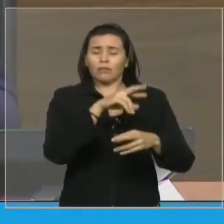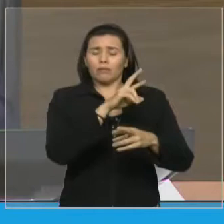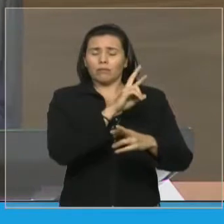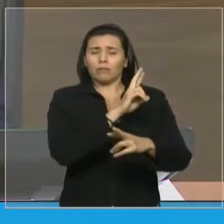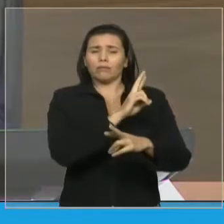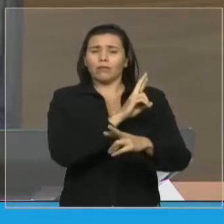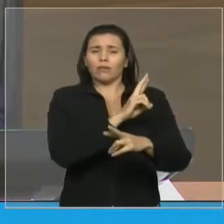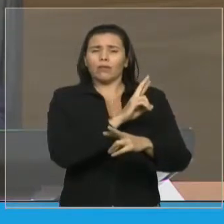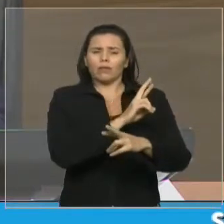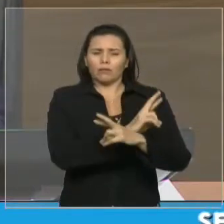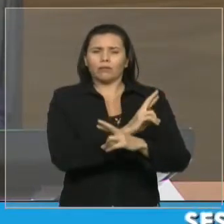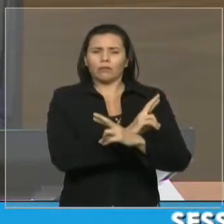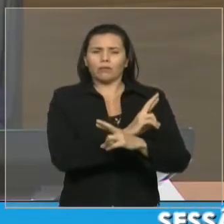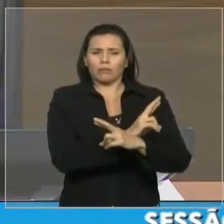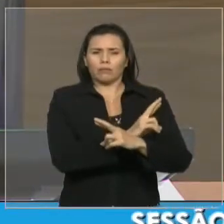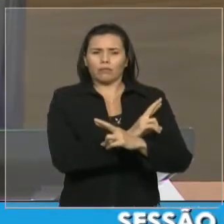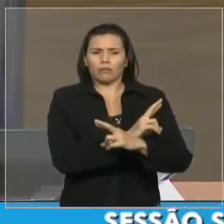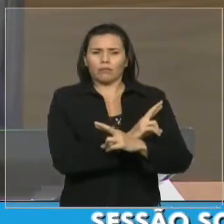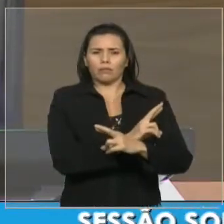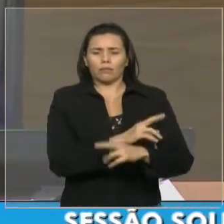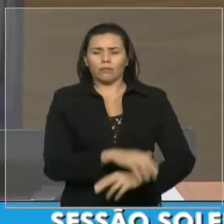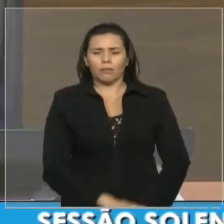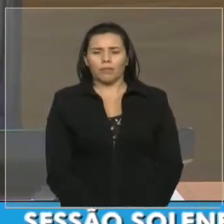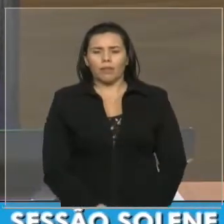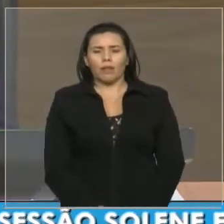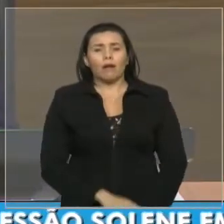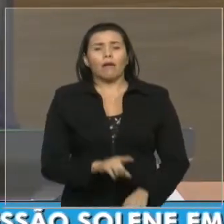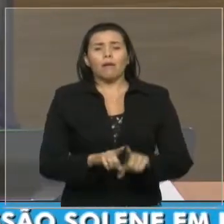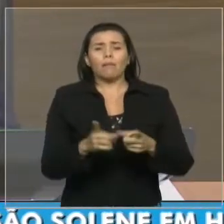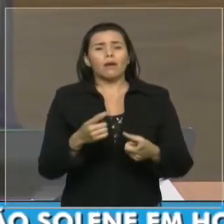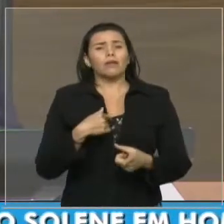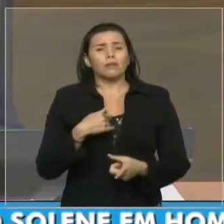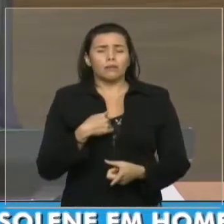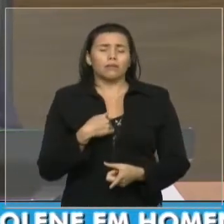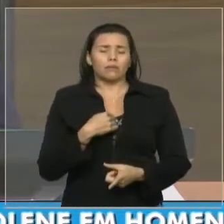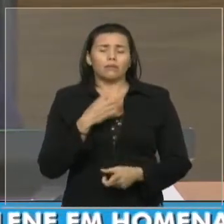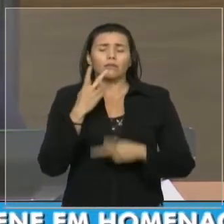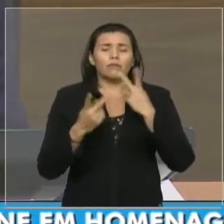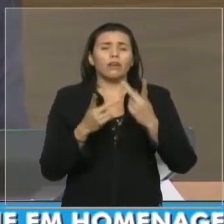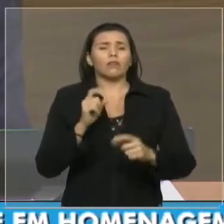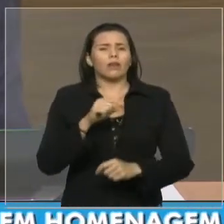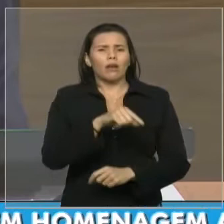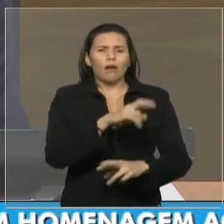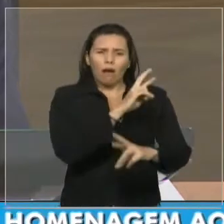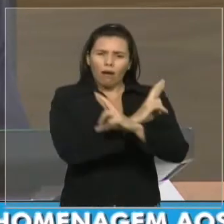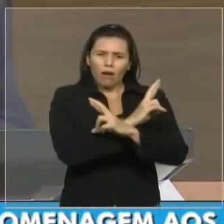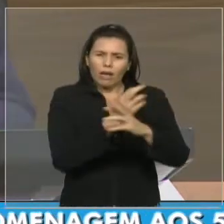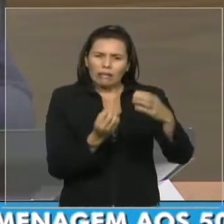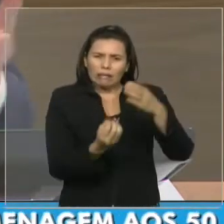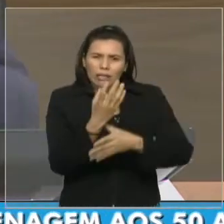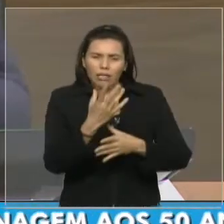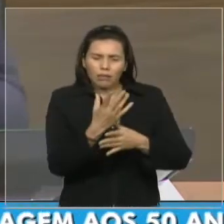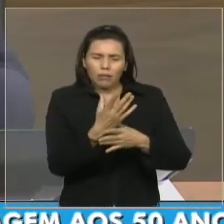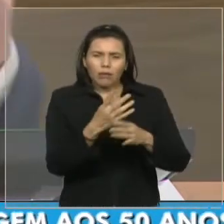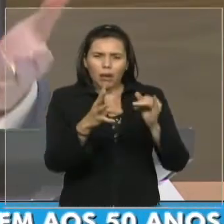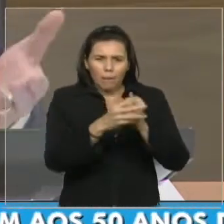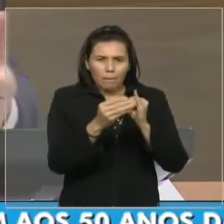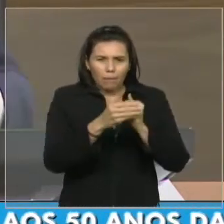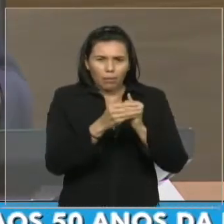Quem cria impostos, só se cria imposto, tributo, por lei. O que vocês, servidores, fazem